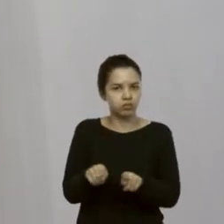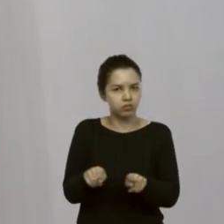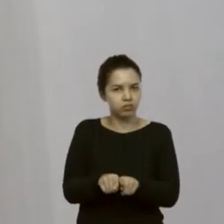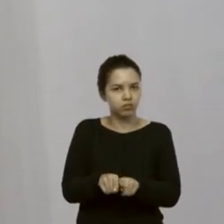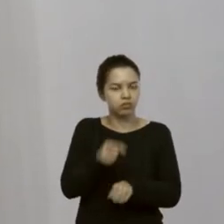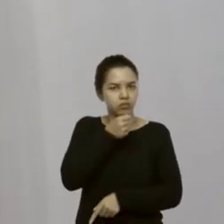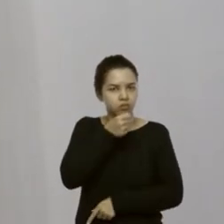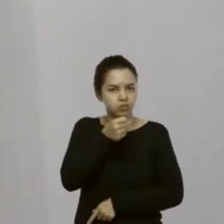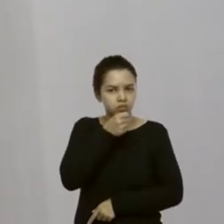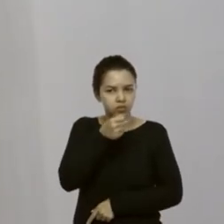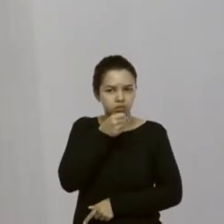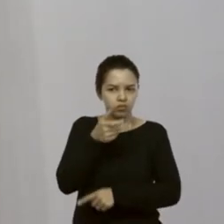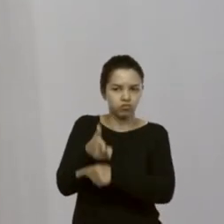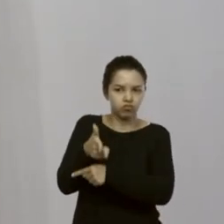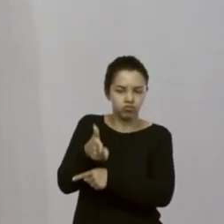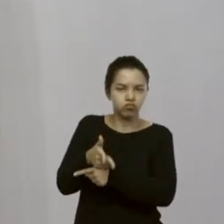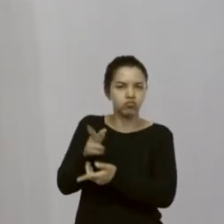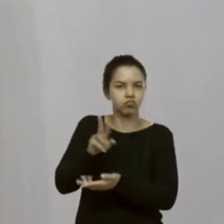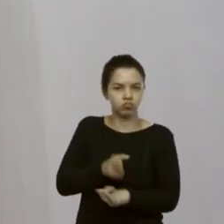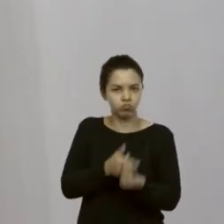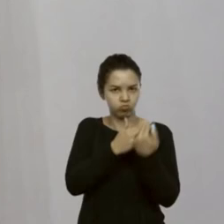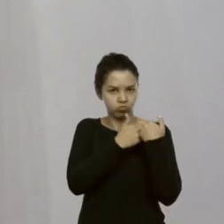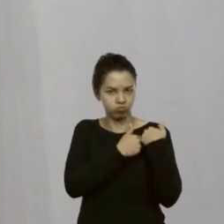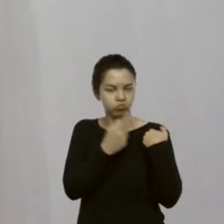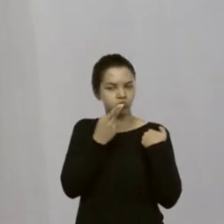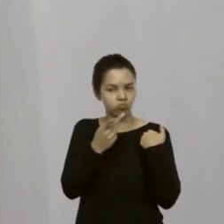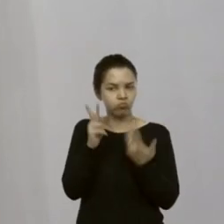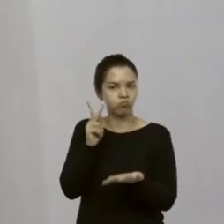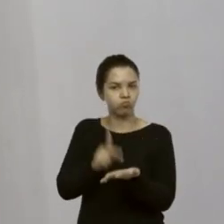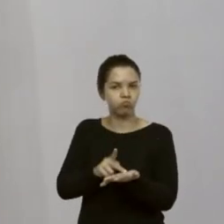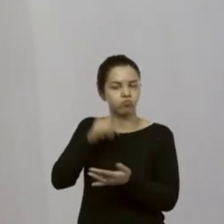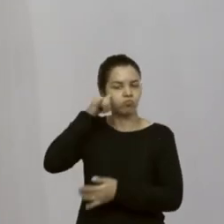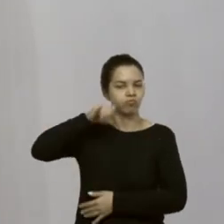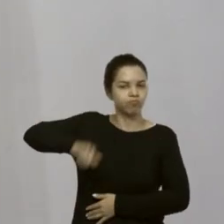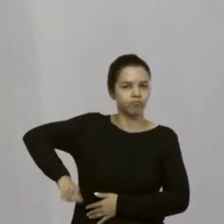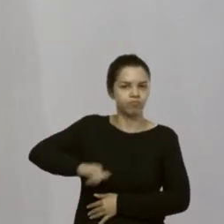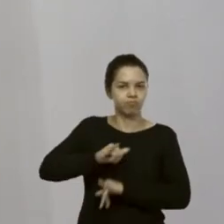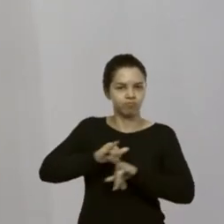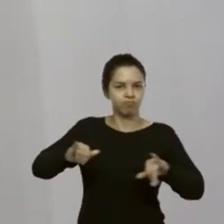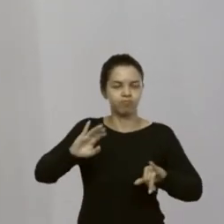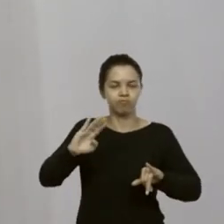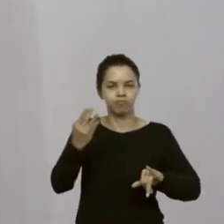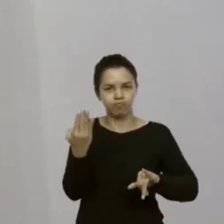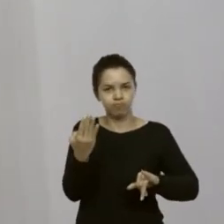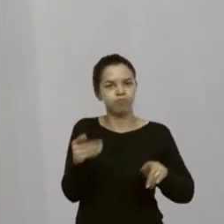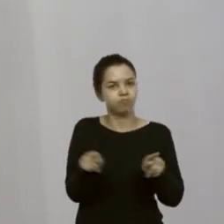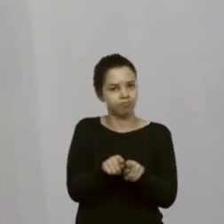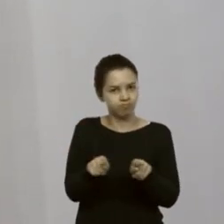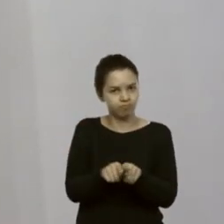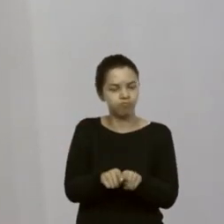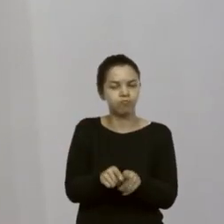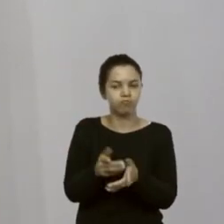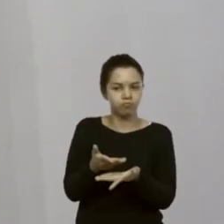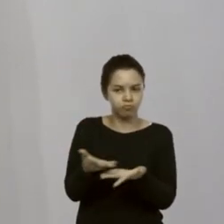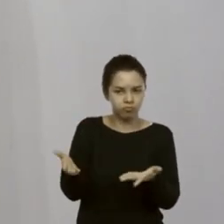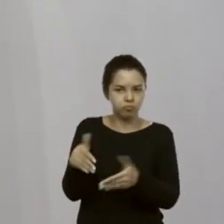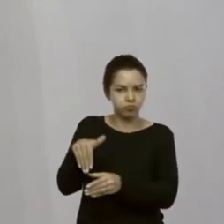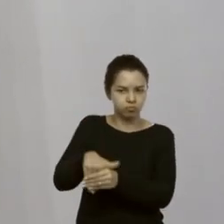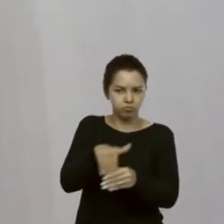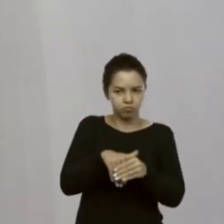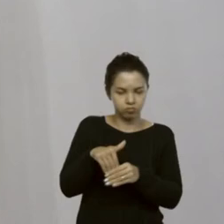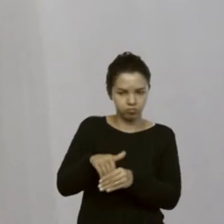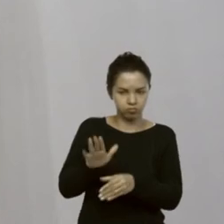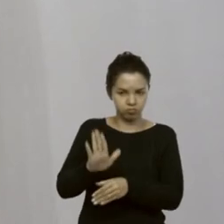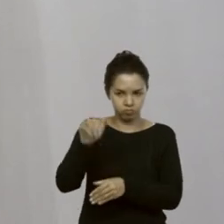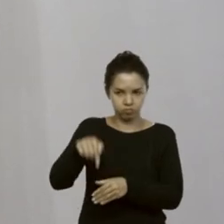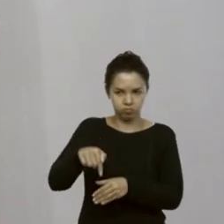sempre permeada pela verdade e combate às fake news. E aqui faço outra provocação. Os candidatos locais não podem